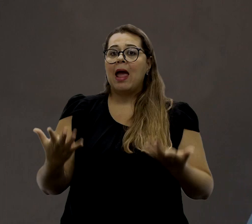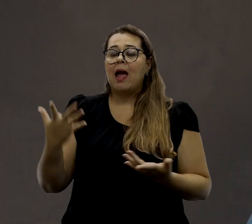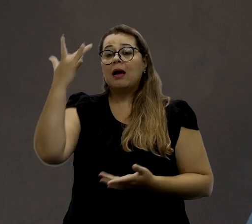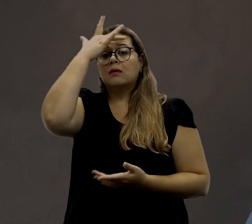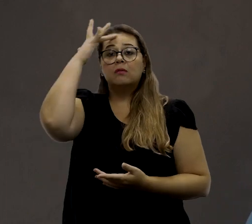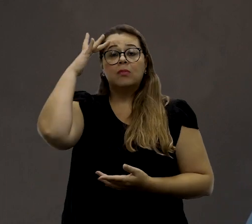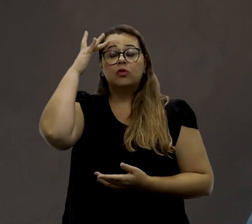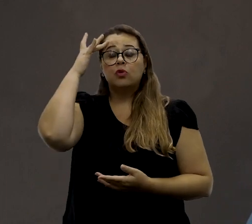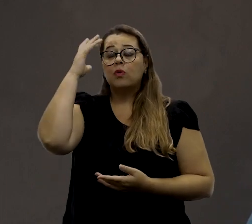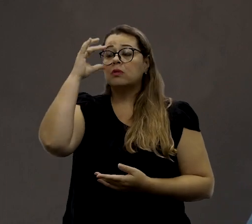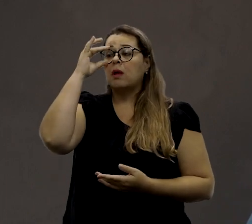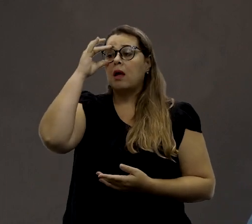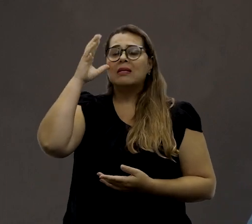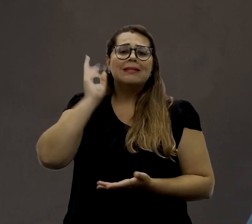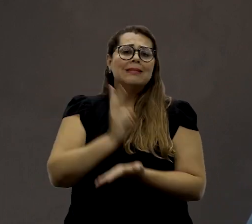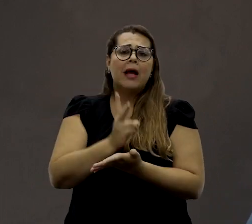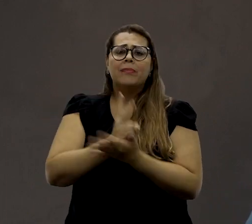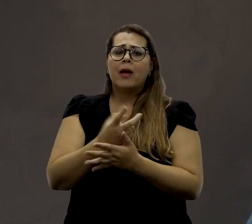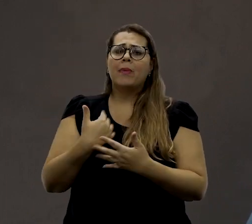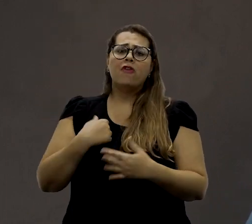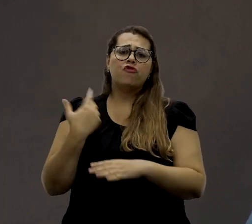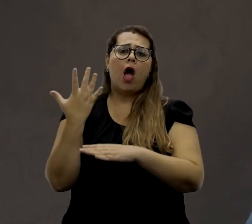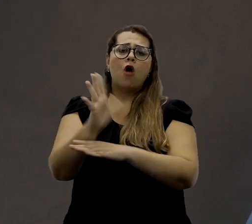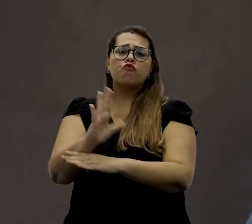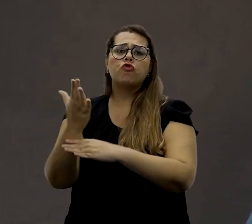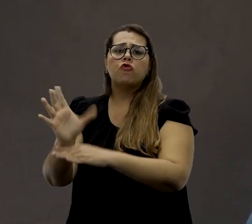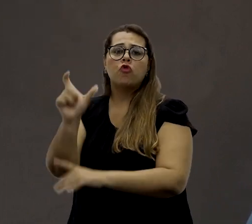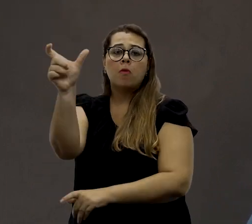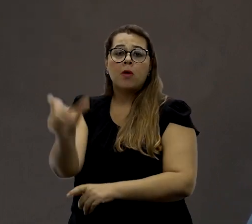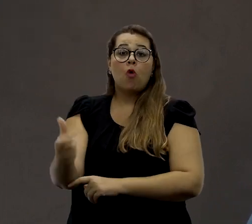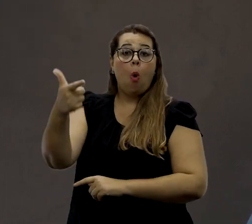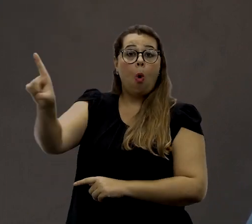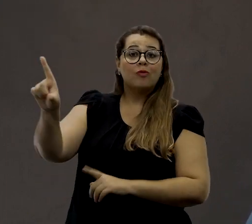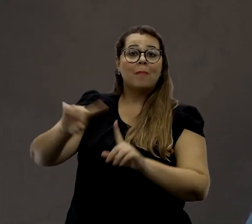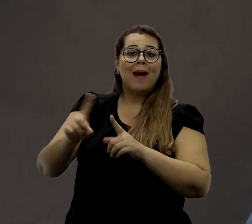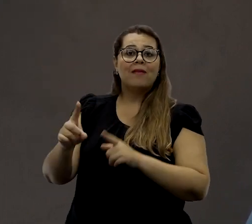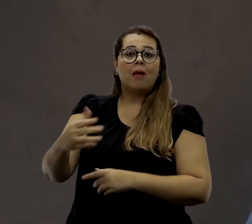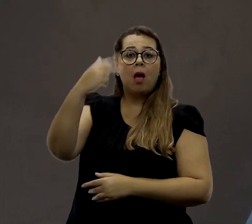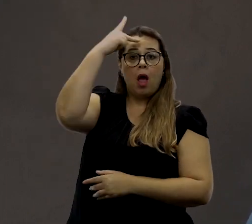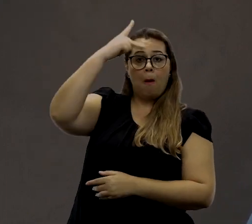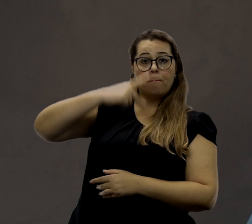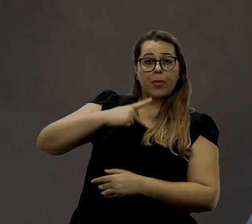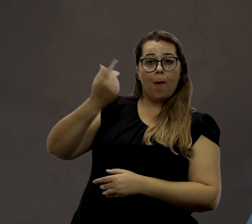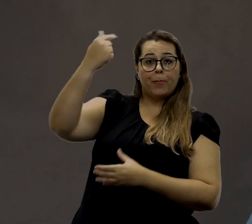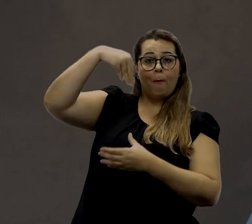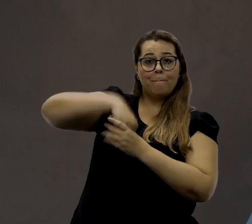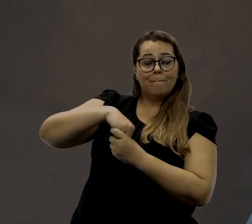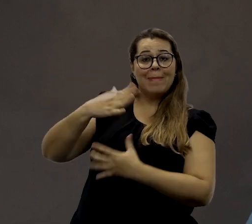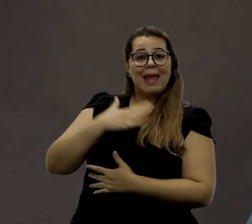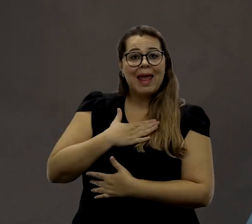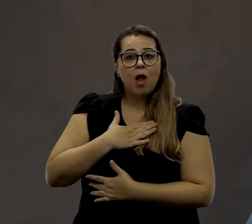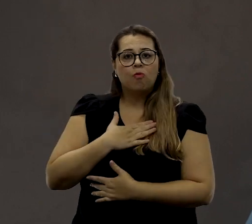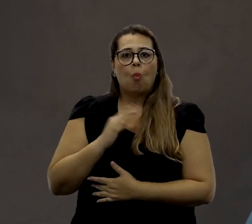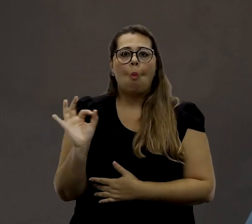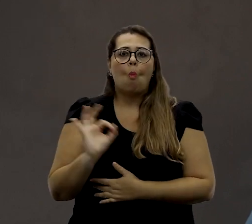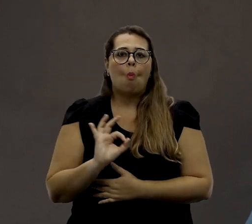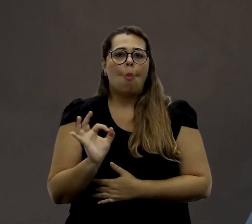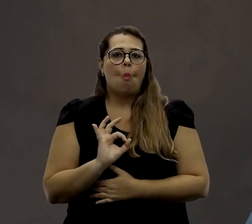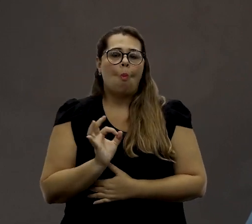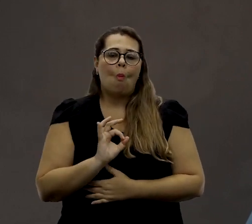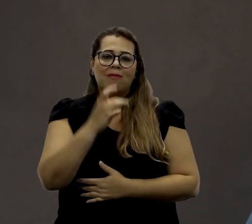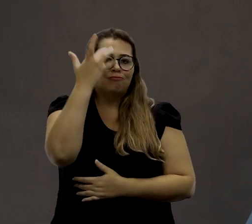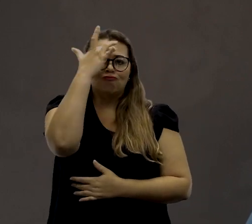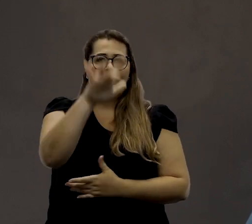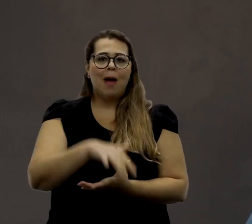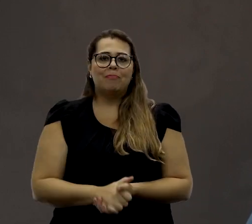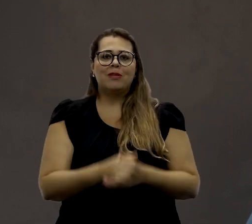muito voltadas a atender a demanda do outro, o desejo do outro, e ela se desconhece. Ela ou não aceita também.